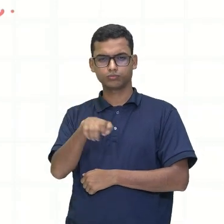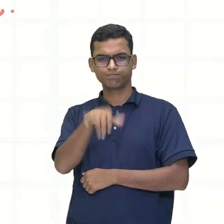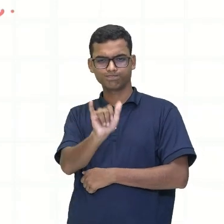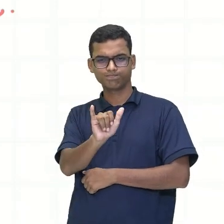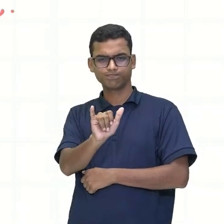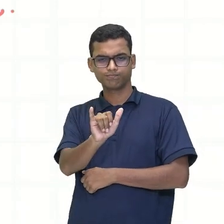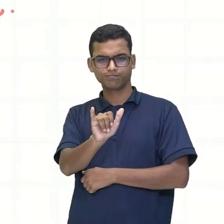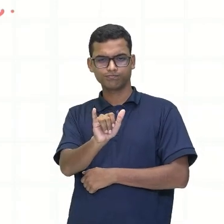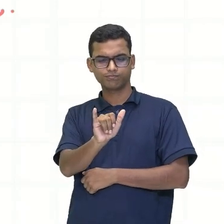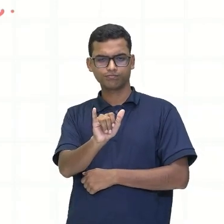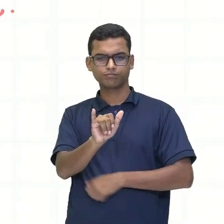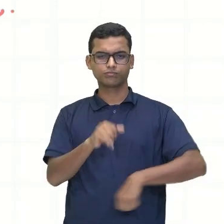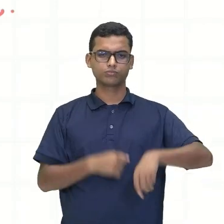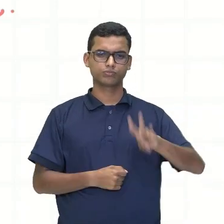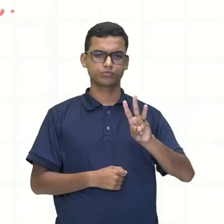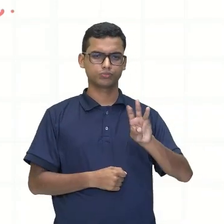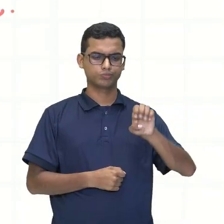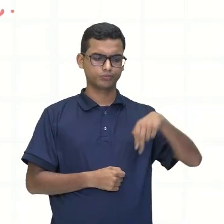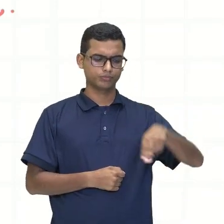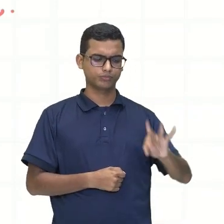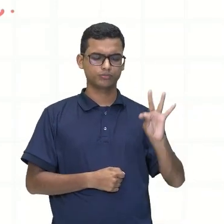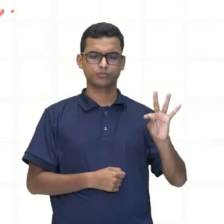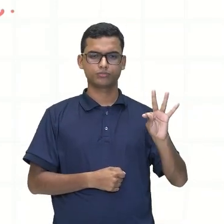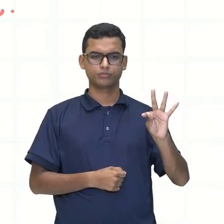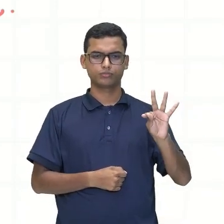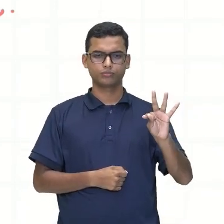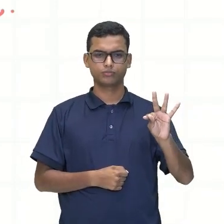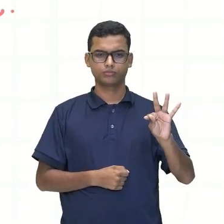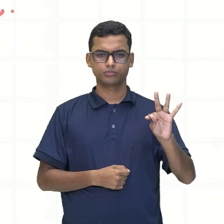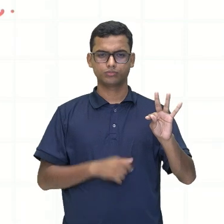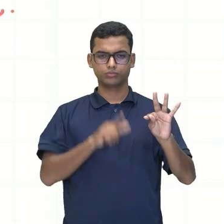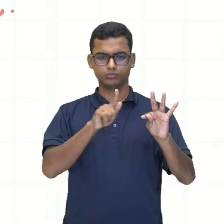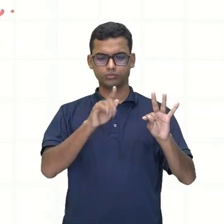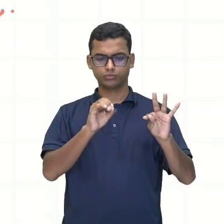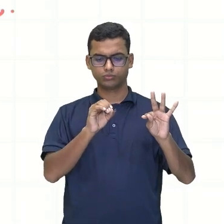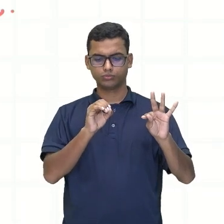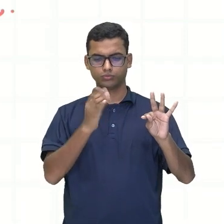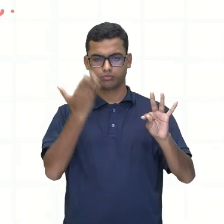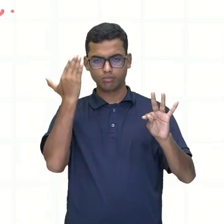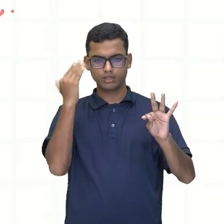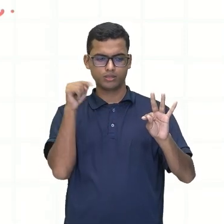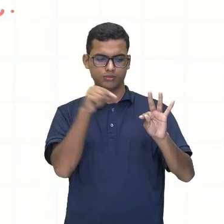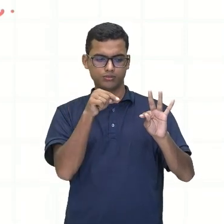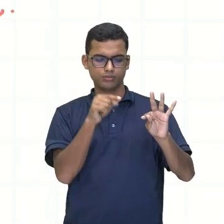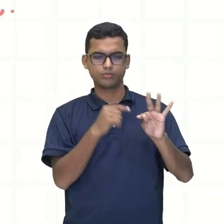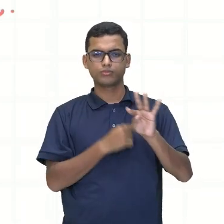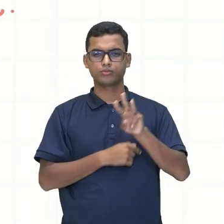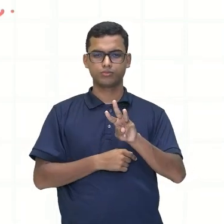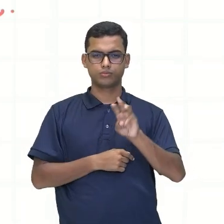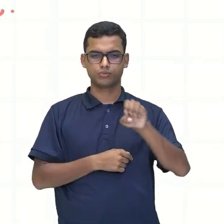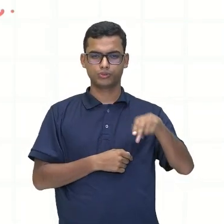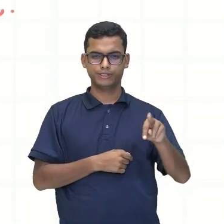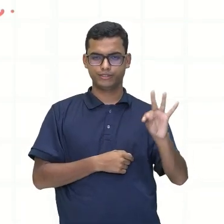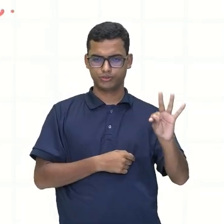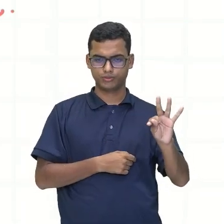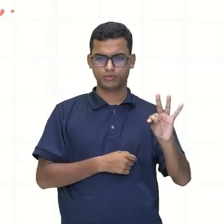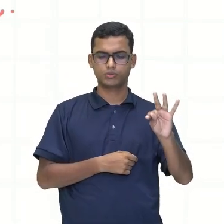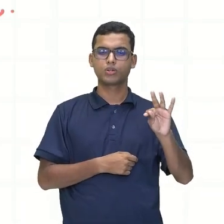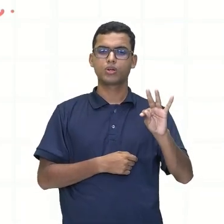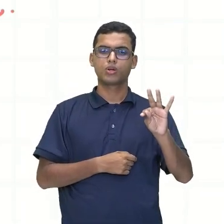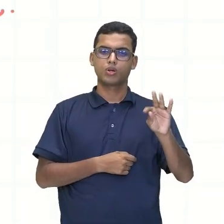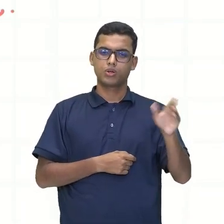né? Porque o passado do go é went. They went to a club. Alright? Então,